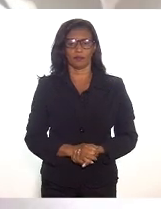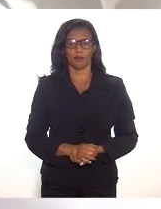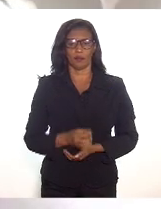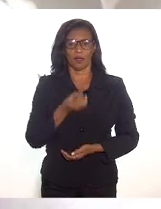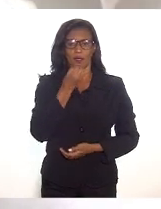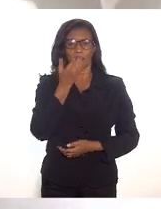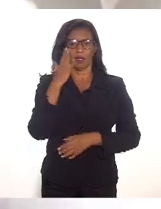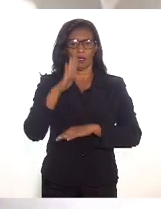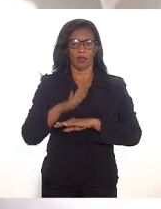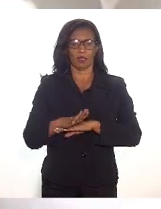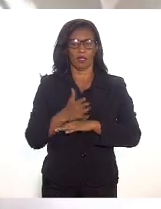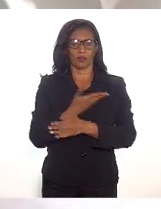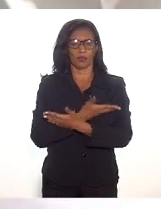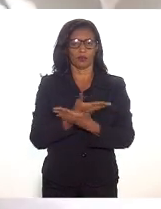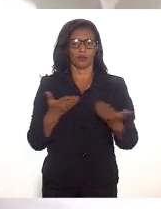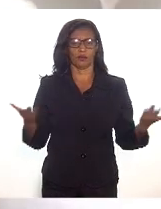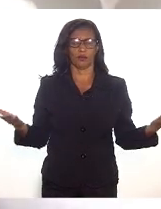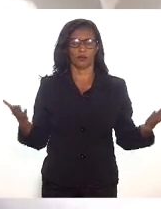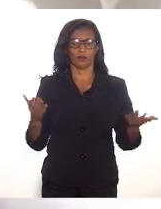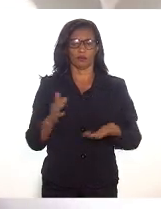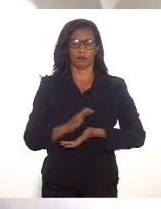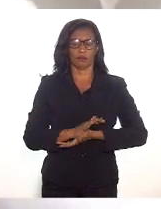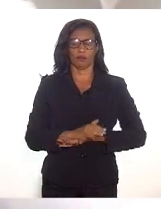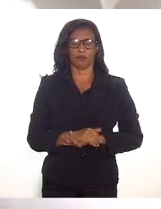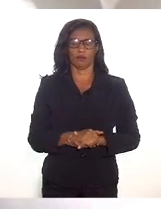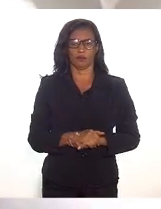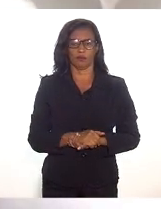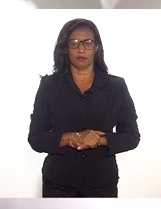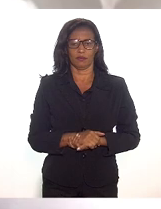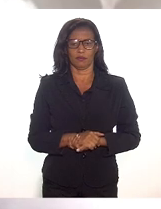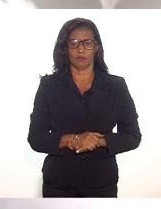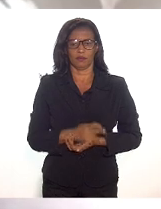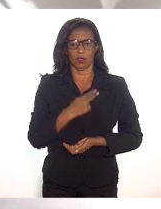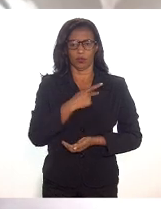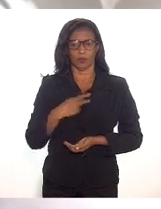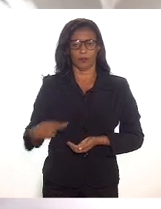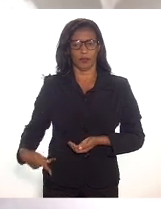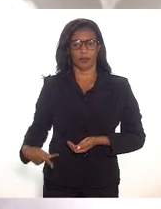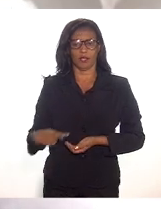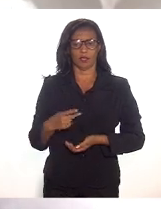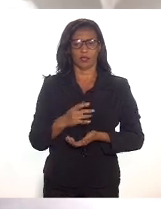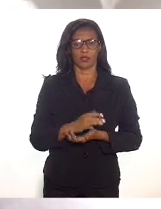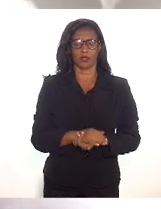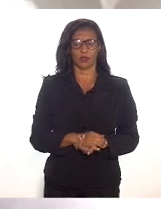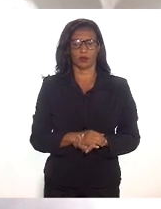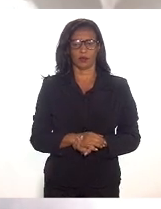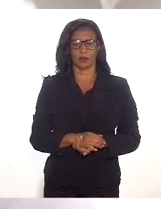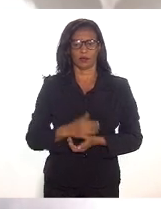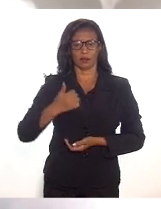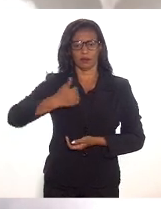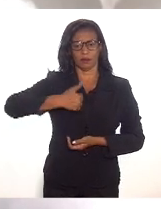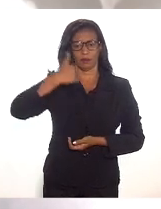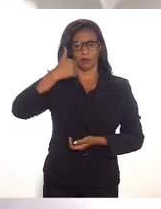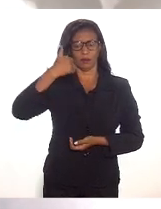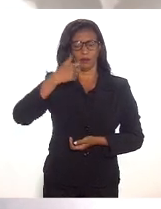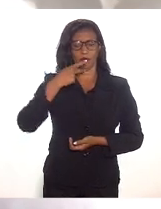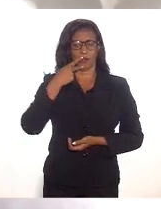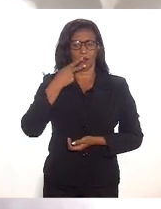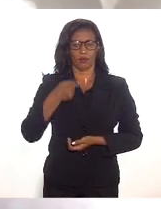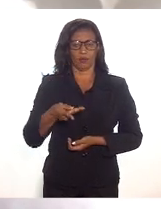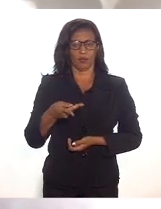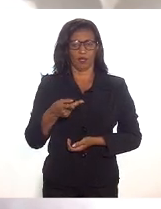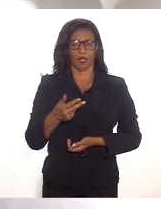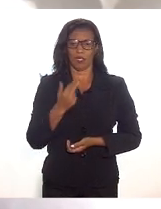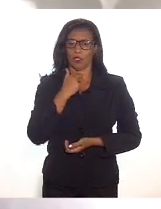todos. Cumprimentando o deputado Max Lemos, nosso presidente em exercício, a minha primeira palavra não poderia